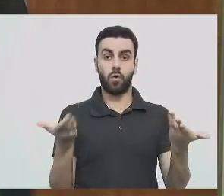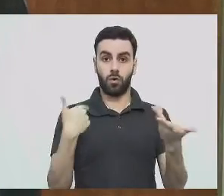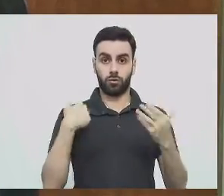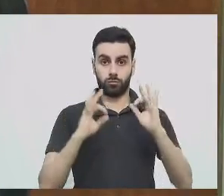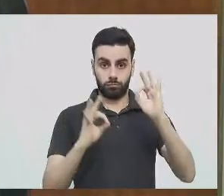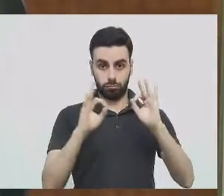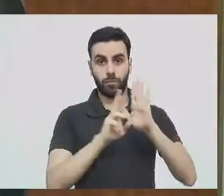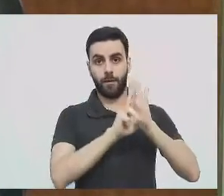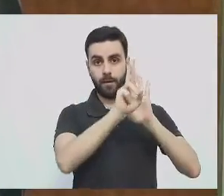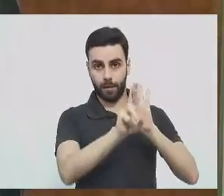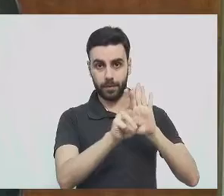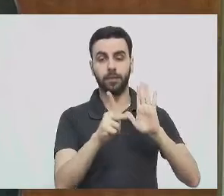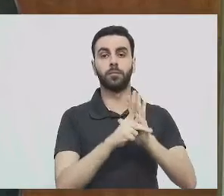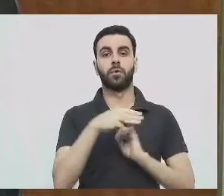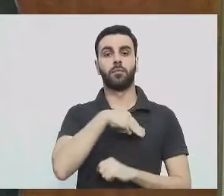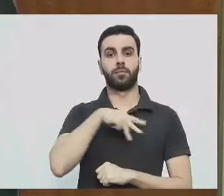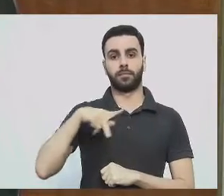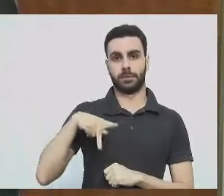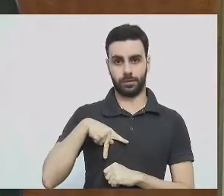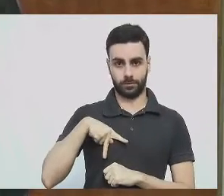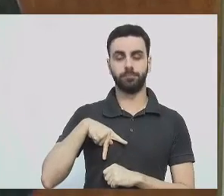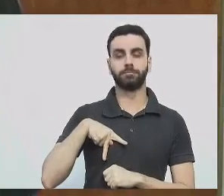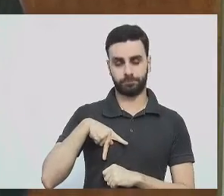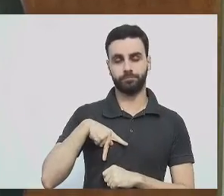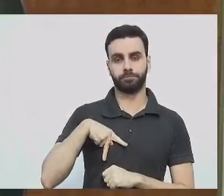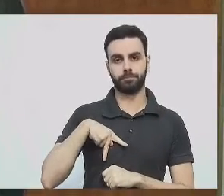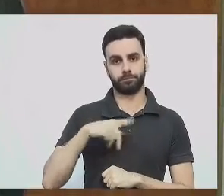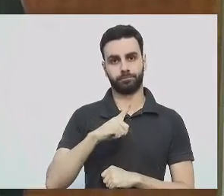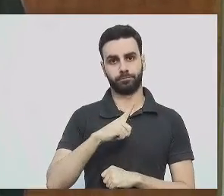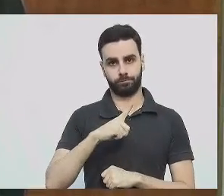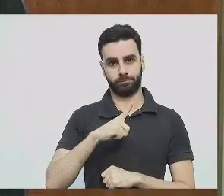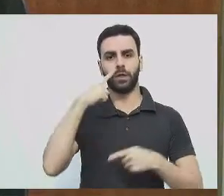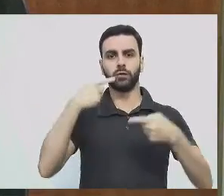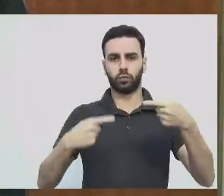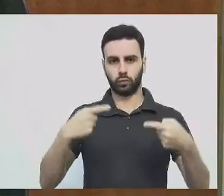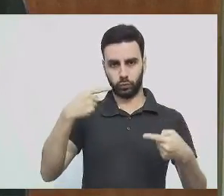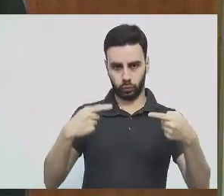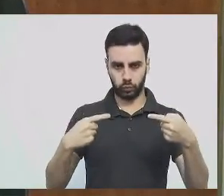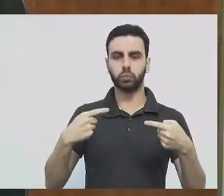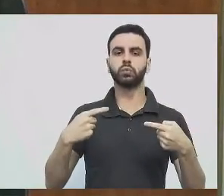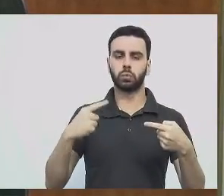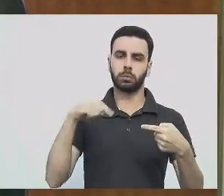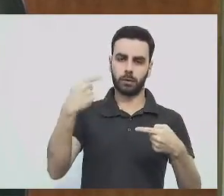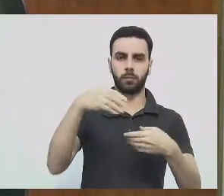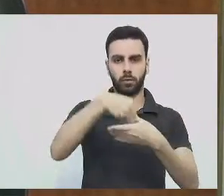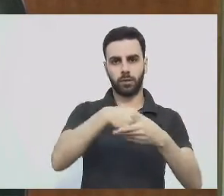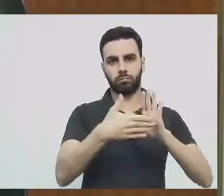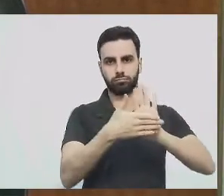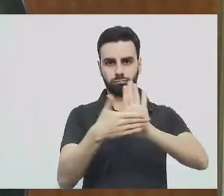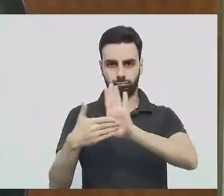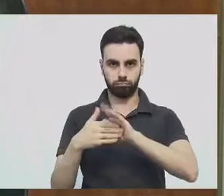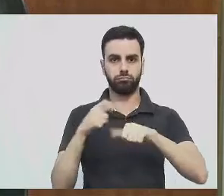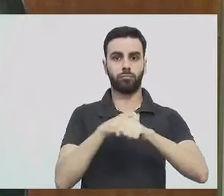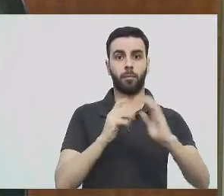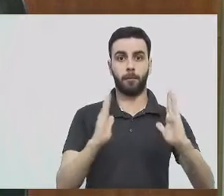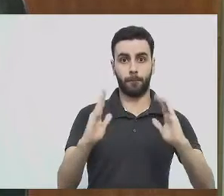hoje com a representação do Ministério Público, vai ser discutida dentro de proposição avulsa no segundo expediente, e